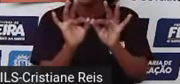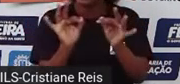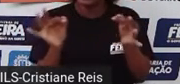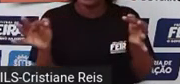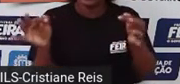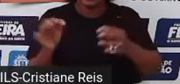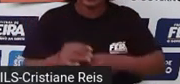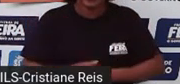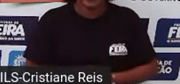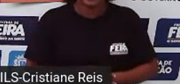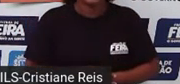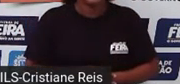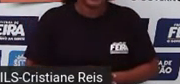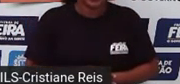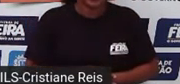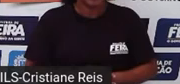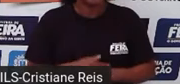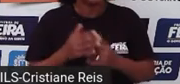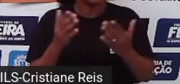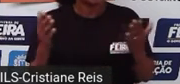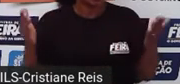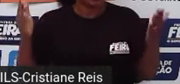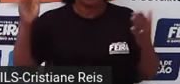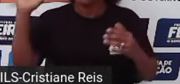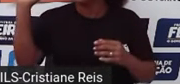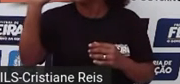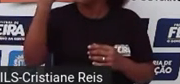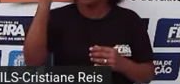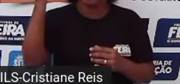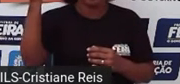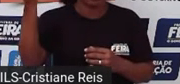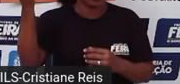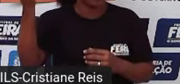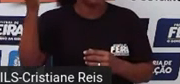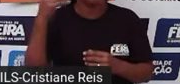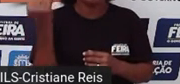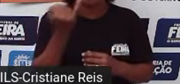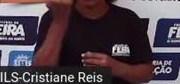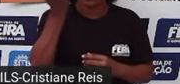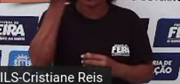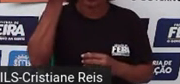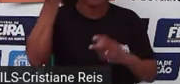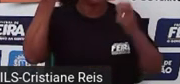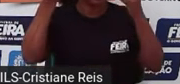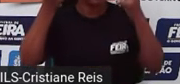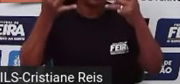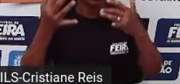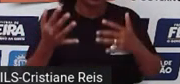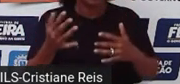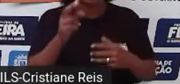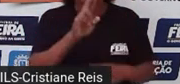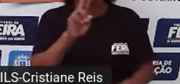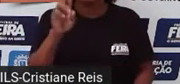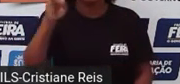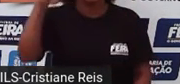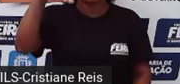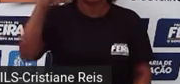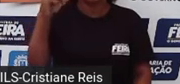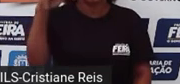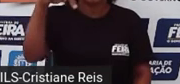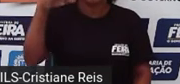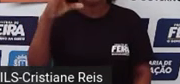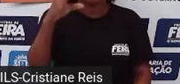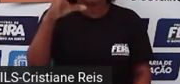falando do clima né não podia deixar de falar da Ásia das Monções que a qualidade aqui a própria mostrando aqui